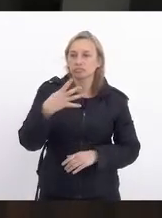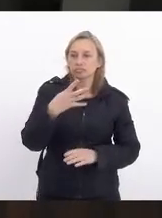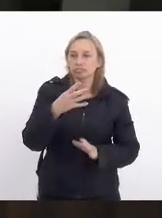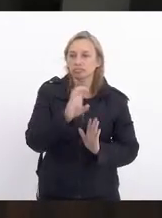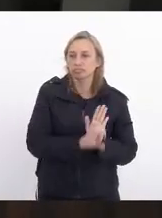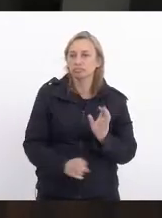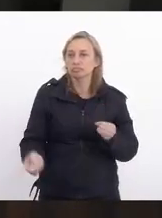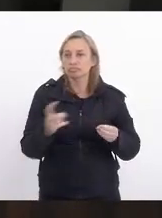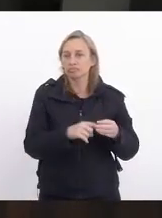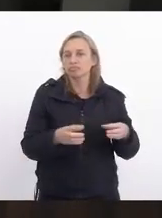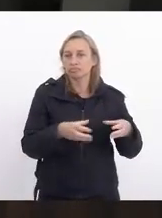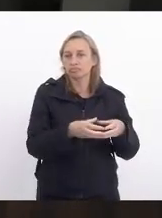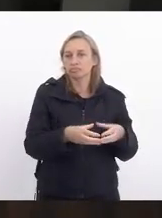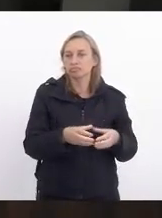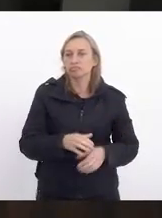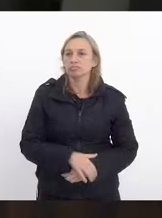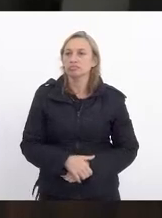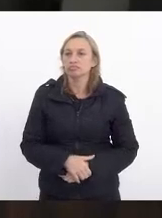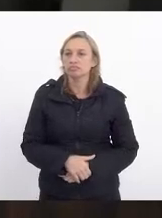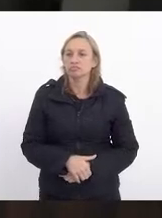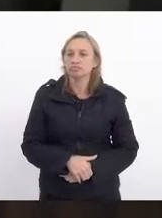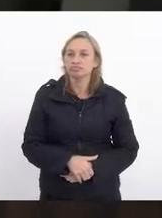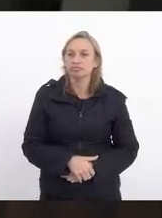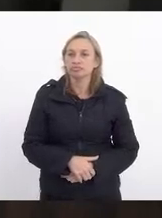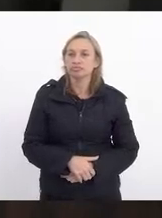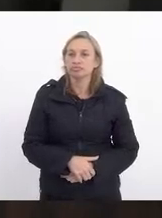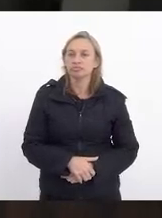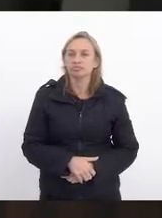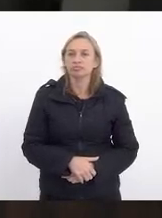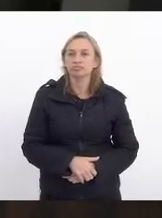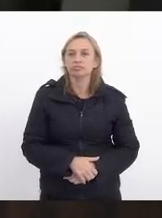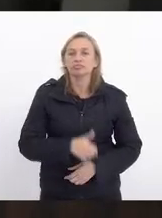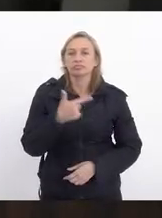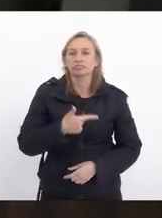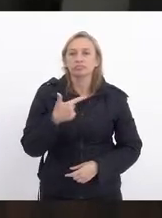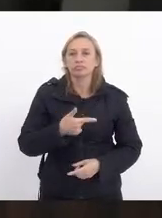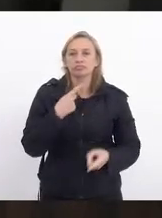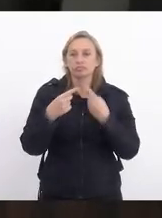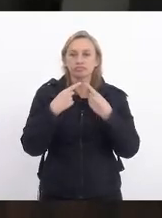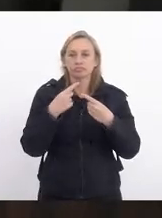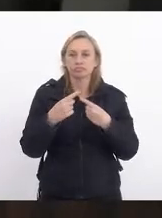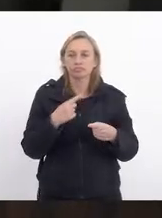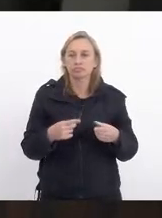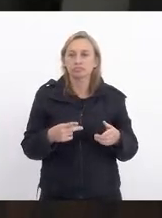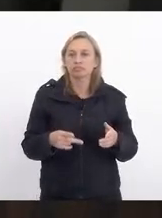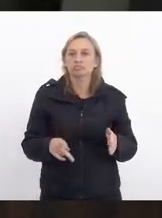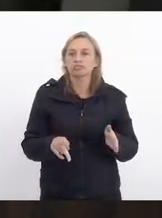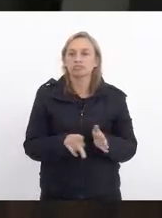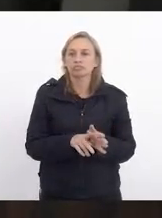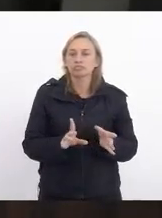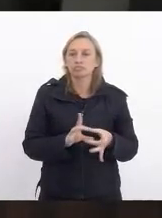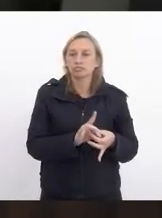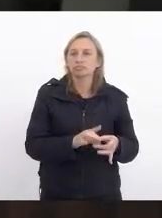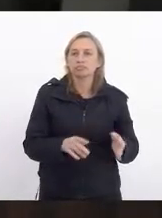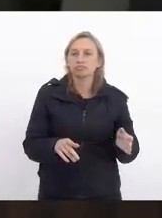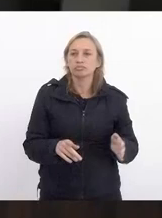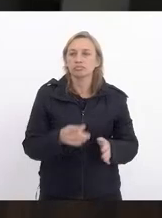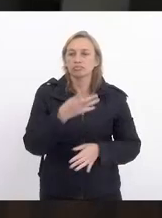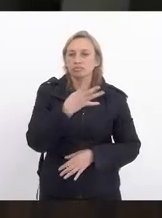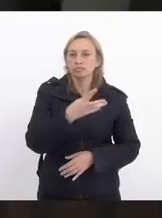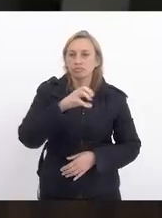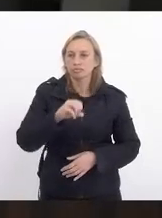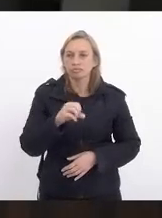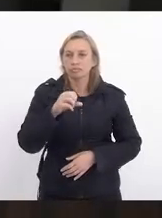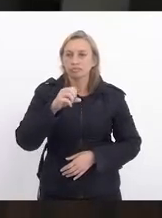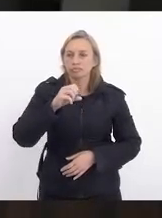14 emendas e atua nas comissões e em tramitação ordinária segunda discussão redação do vencido as emendado projeto de lei